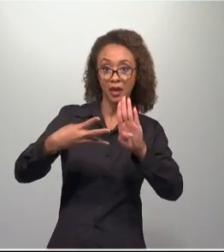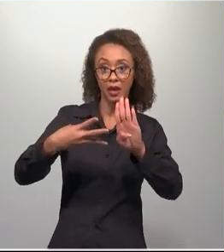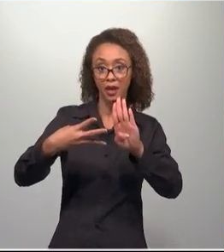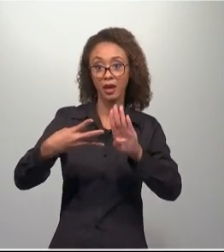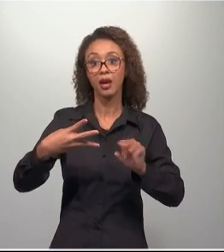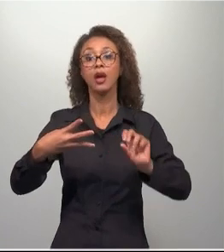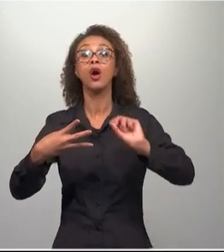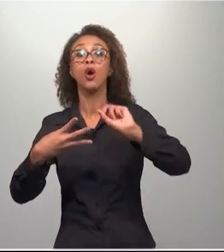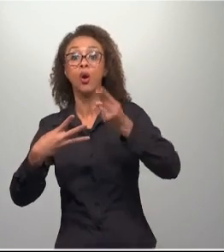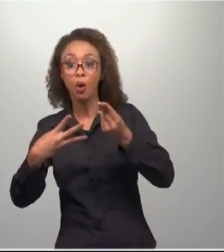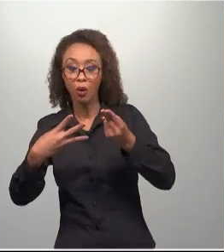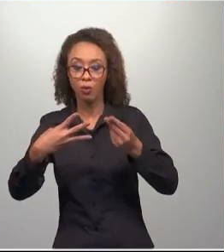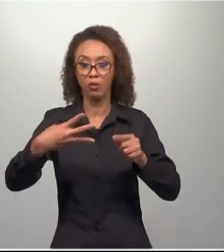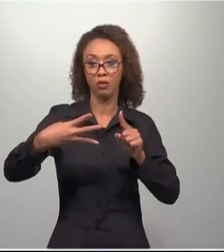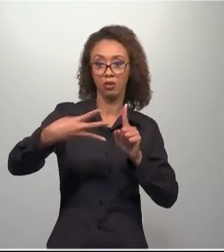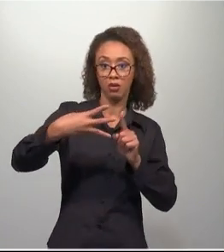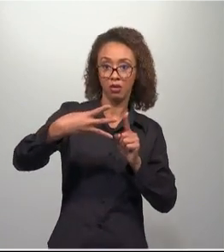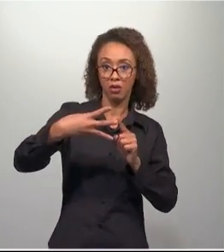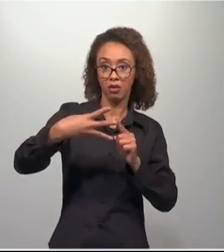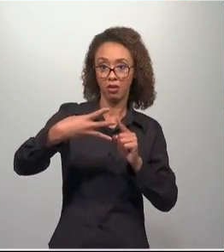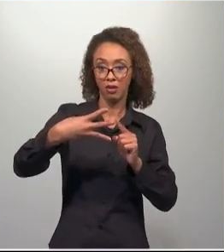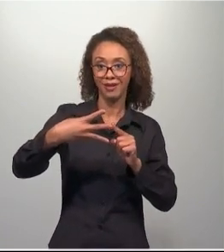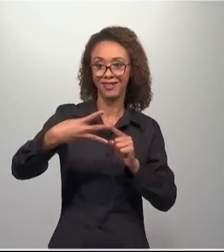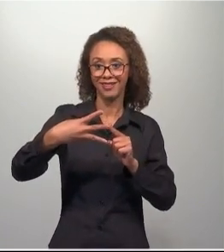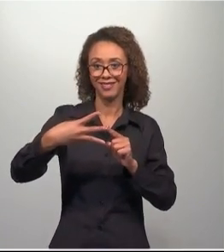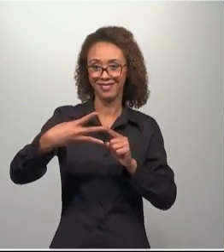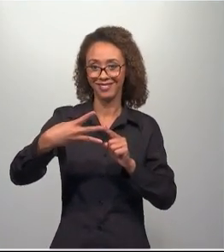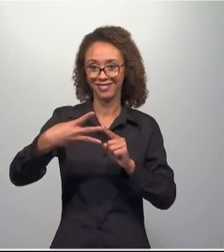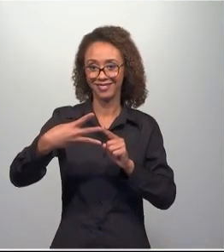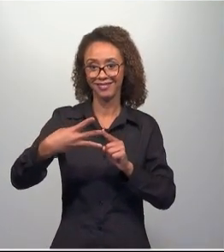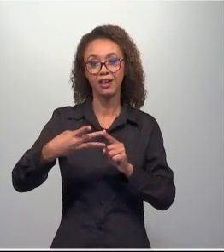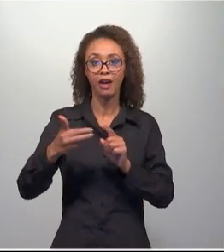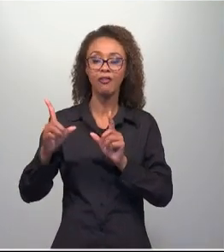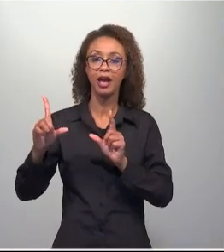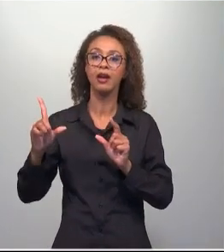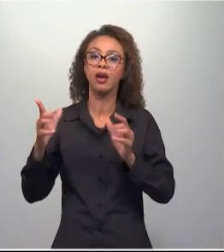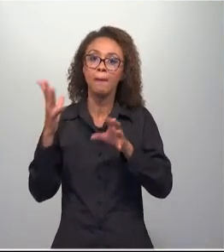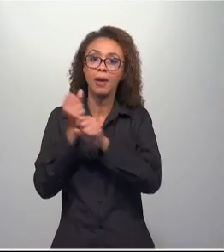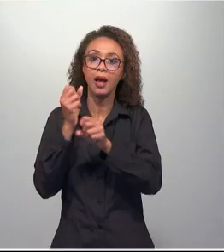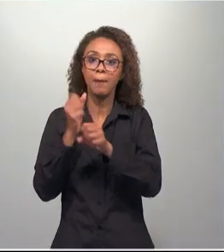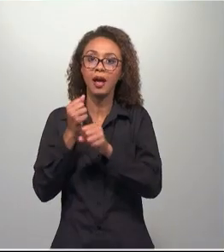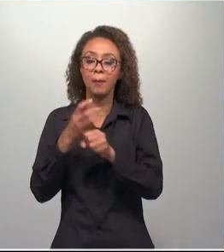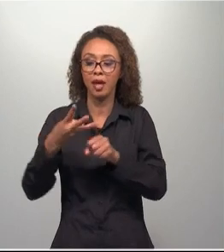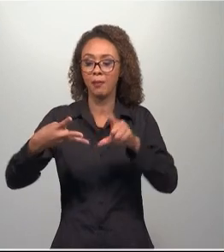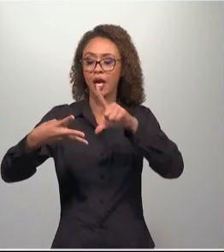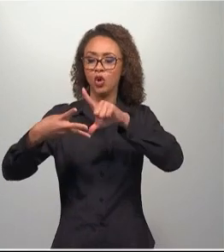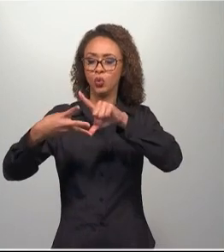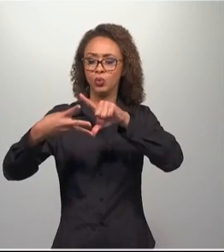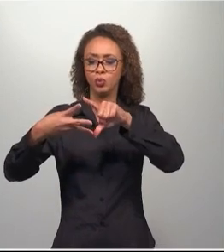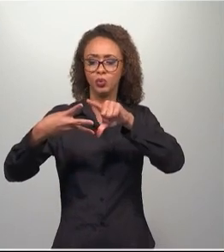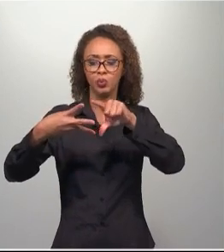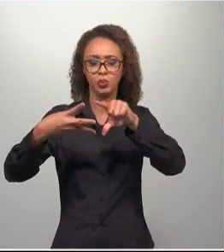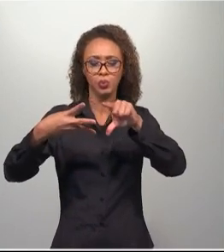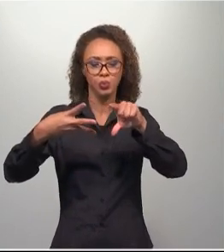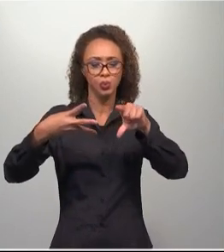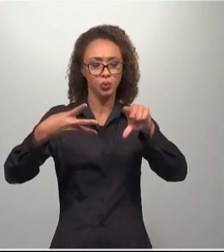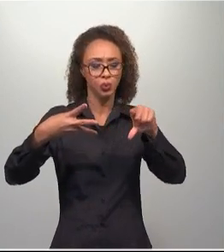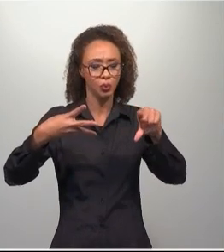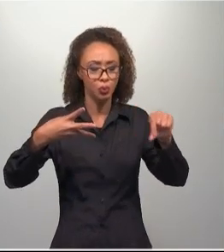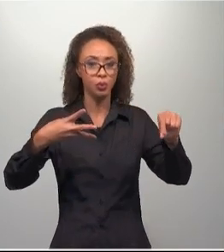não ser e assim por diante até a minha função x oque continuam então